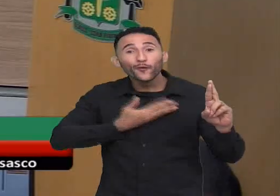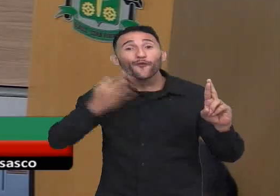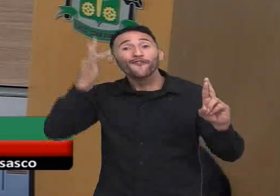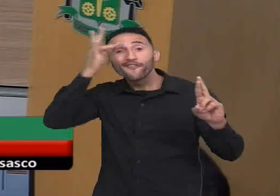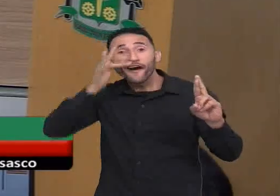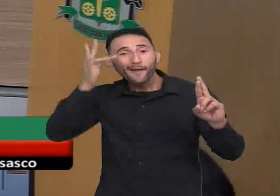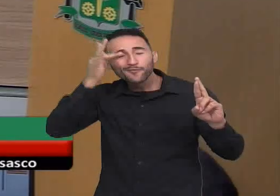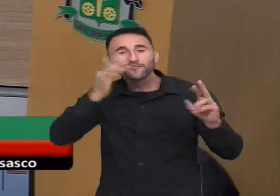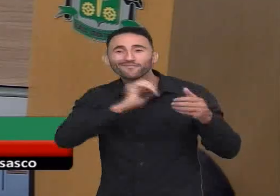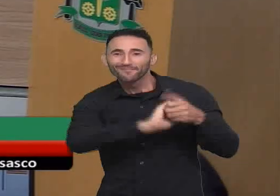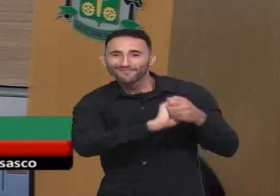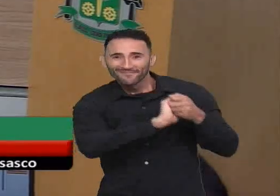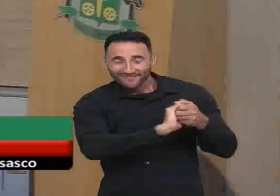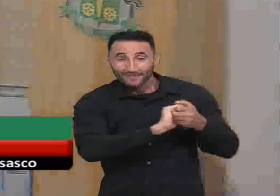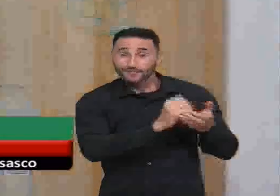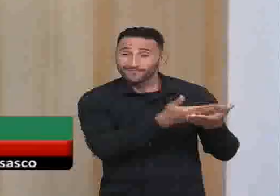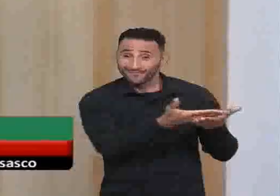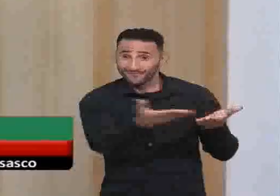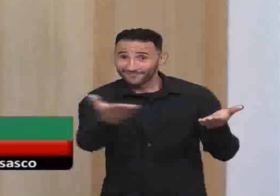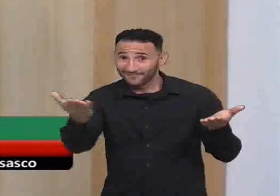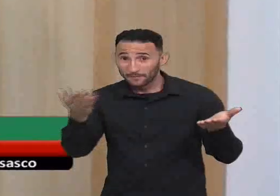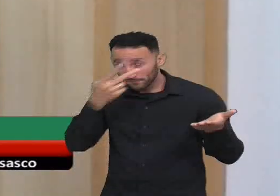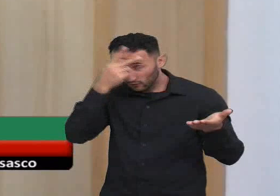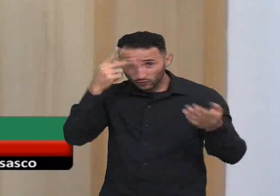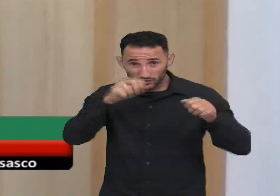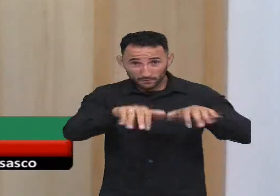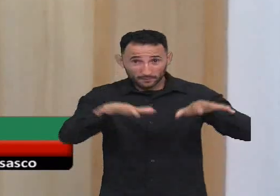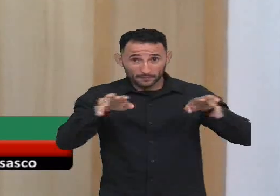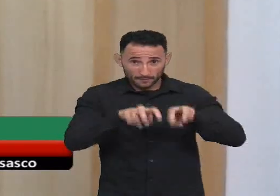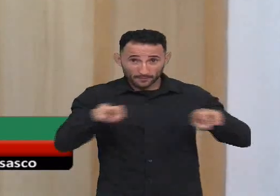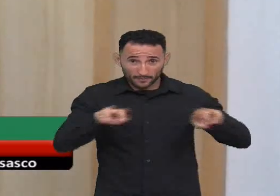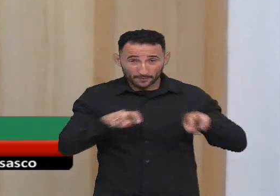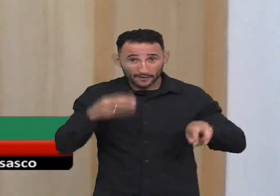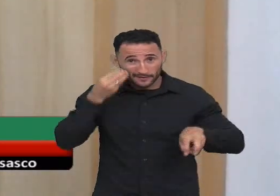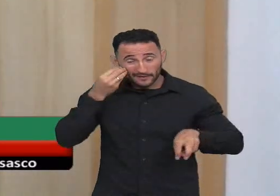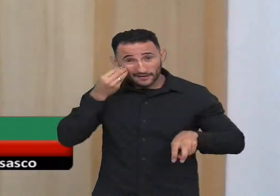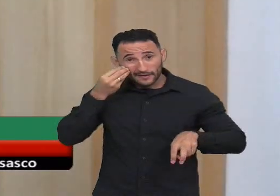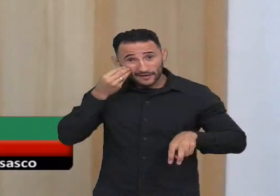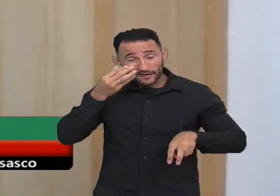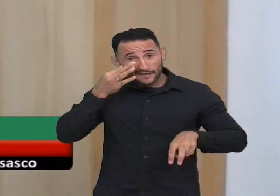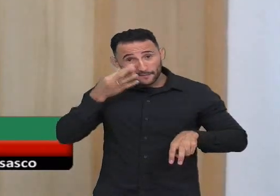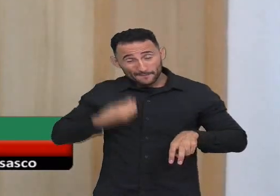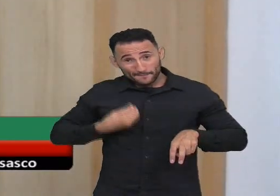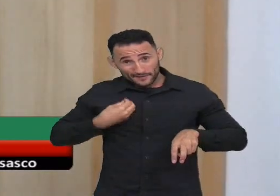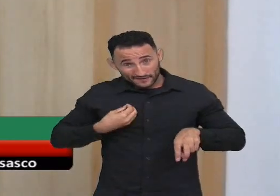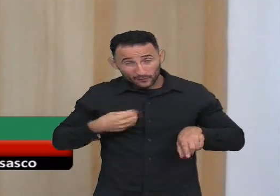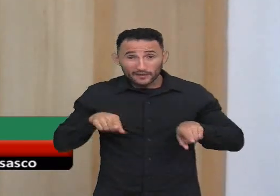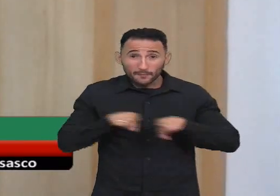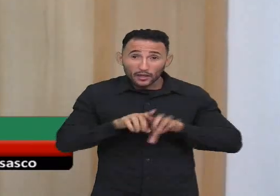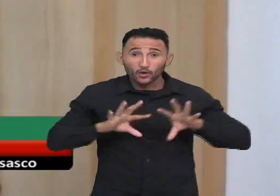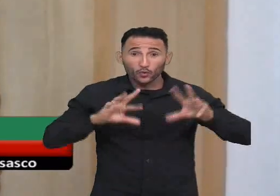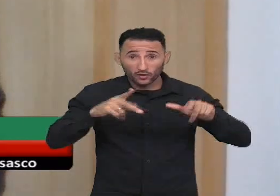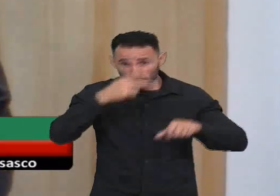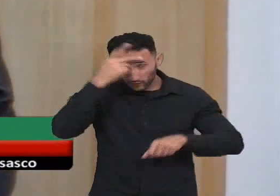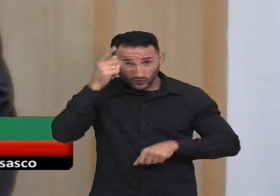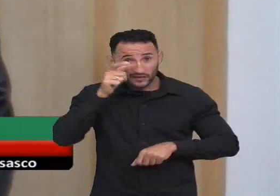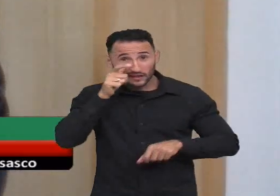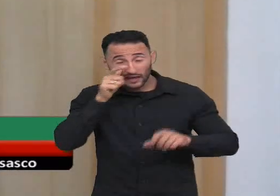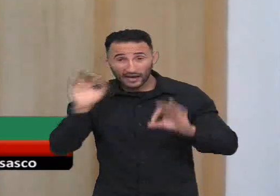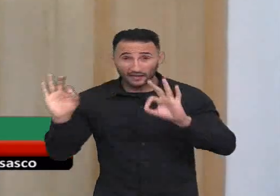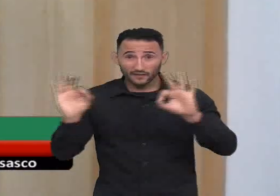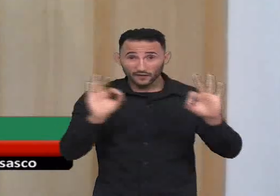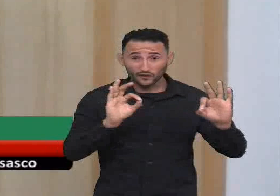Chirian. Saudar as pessoas que estão aqui no plenário, todo mundo que nos assiste na TV Câmara e pela